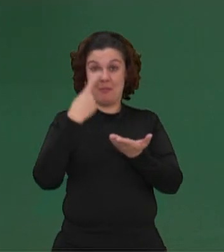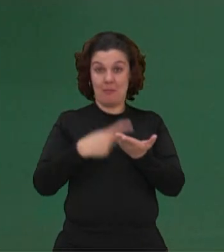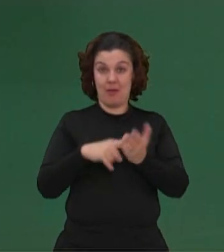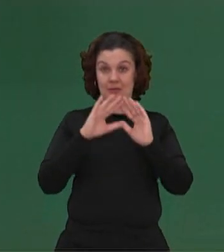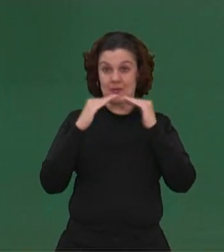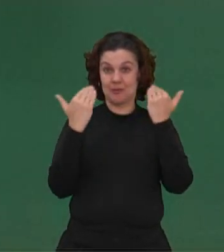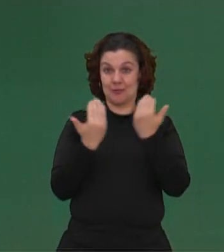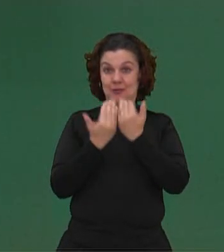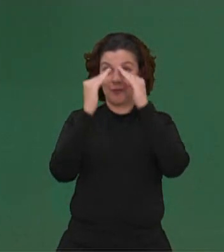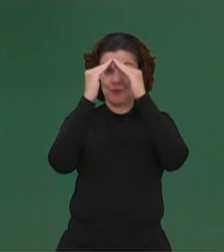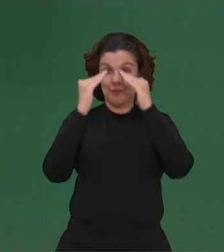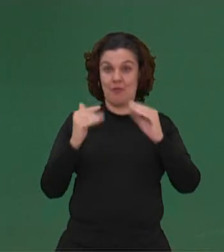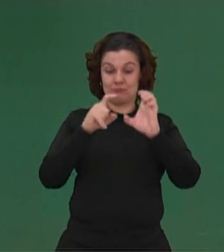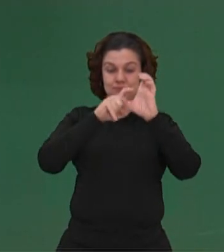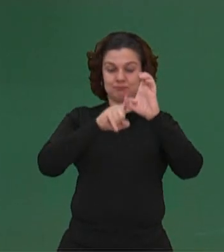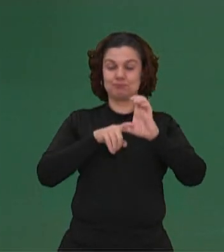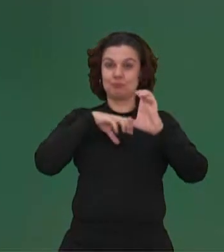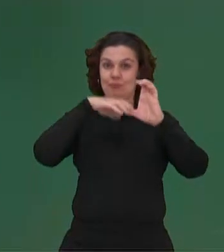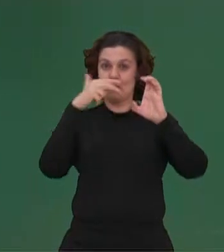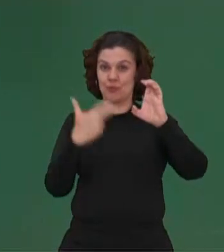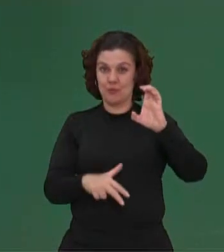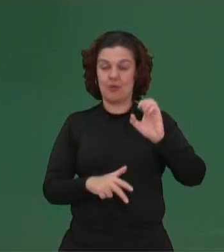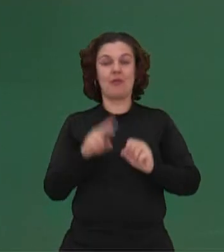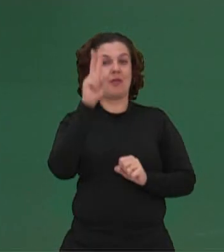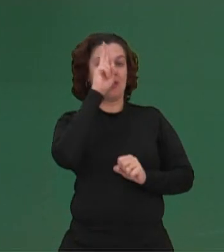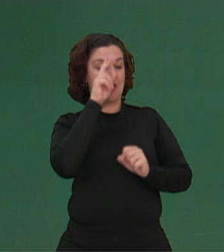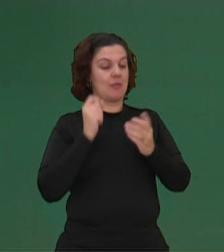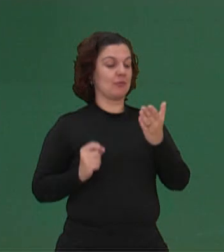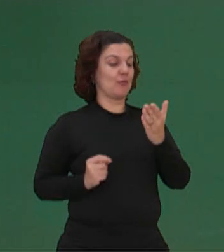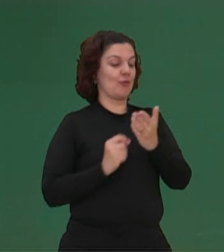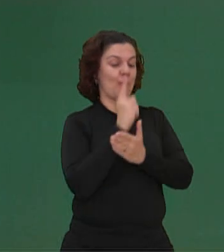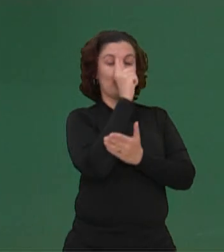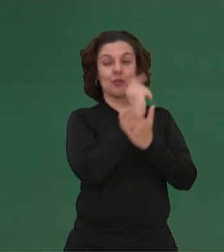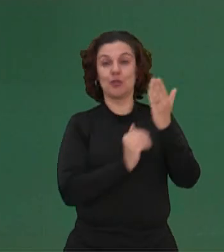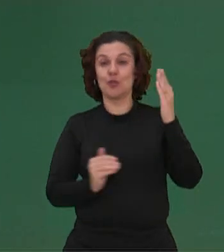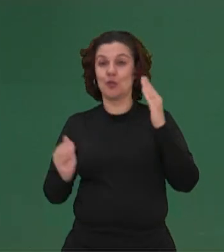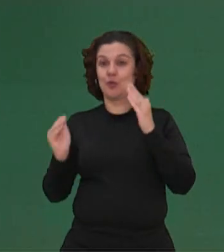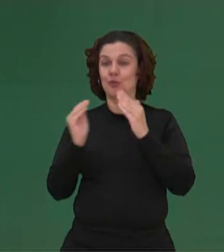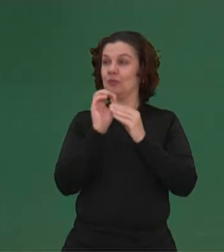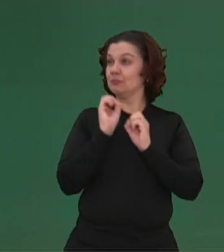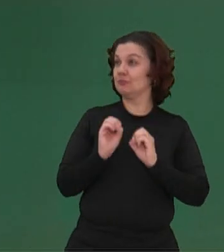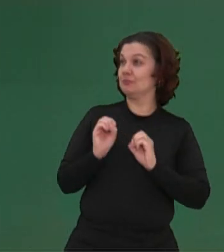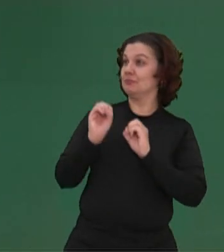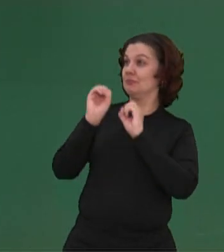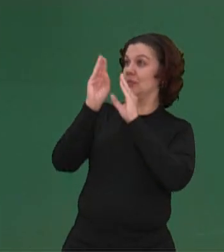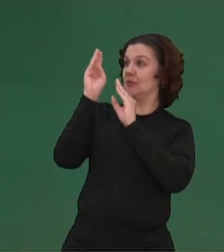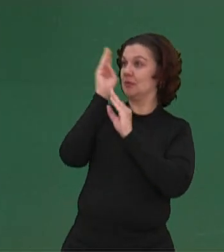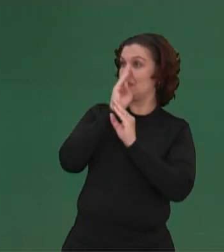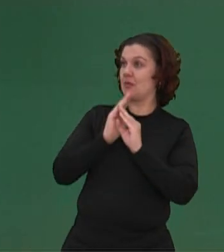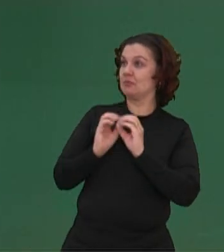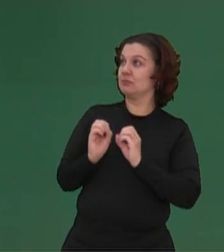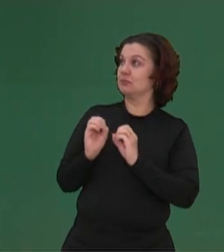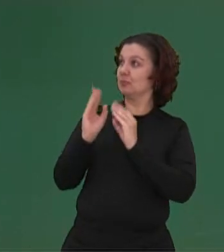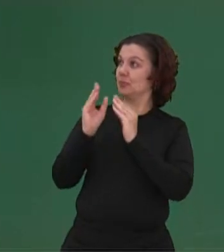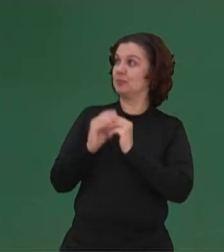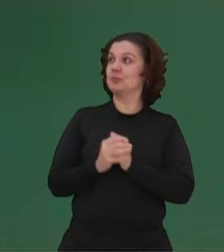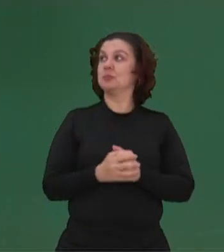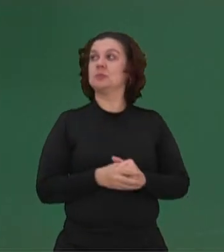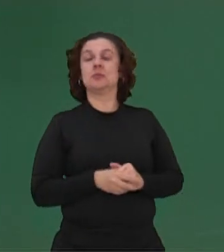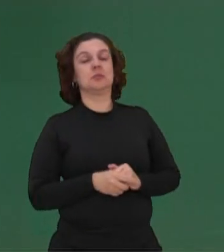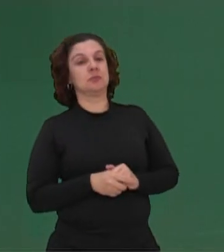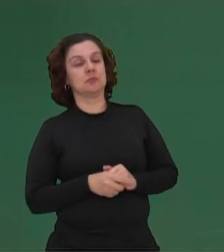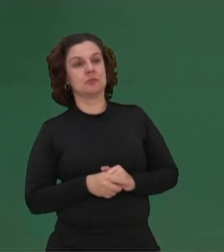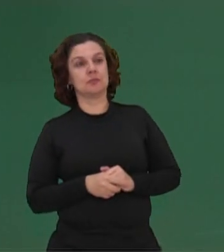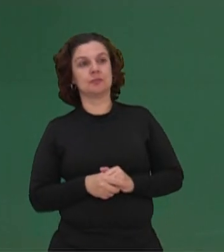Colonial. Portugal tinha um monopólio sobre compra dos produtos da colônia. Então, exportação. Então, plantation,